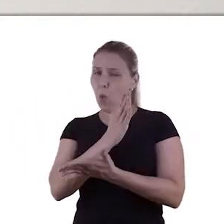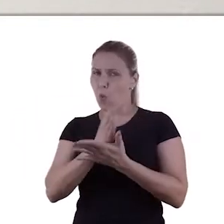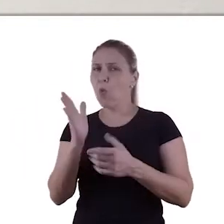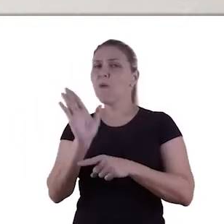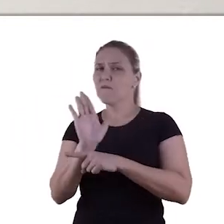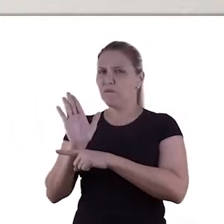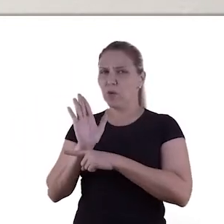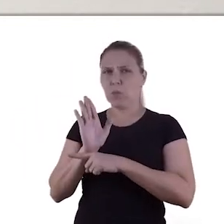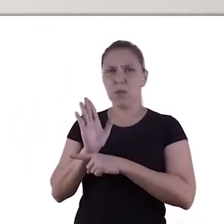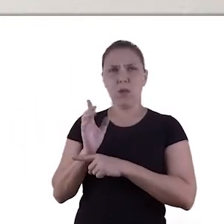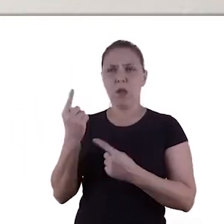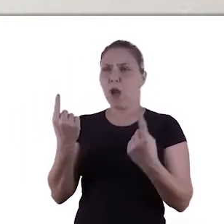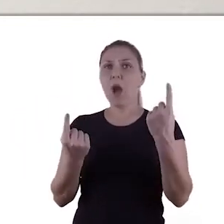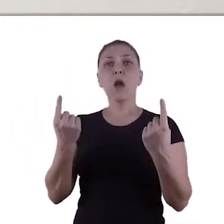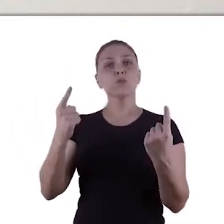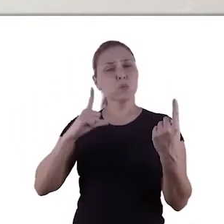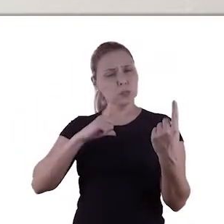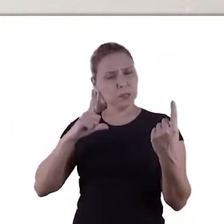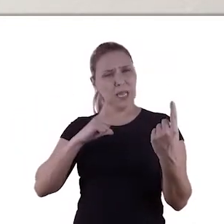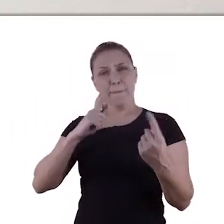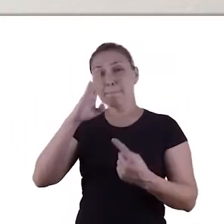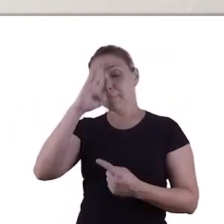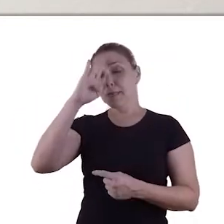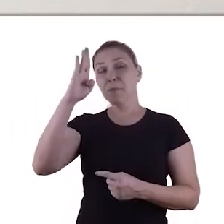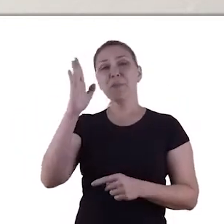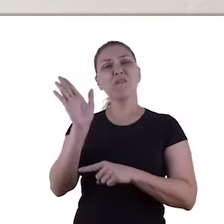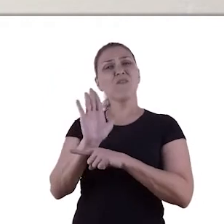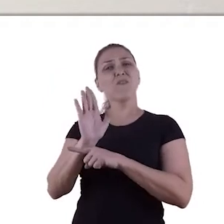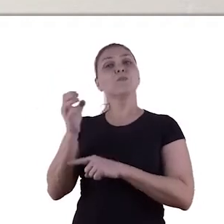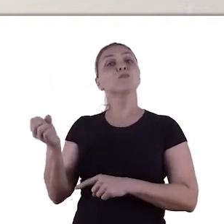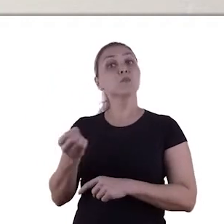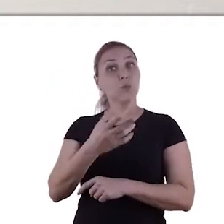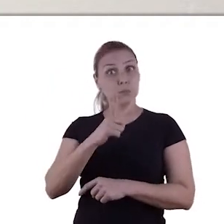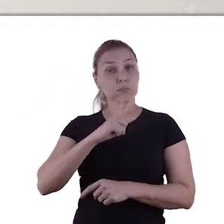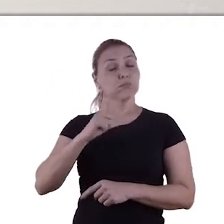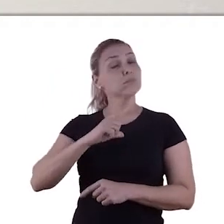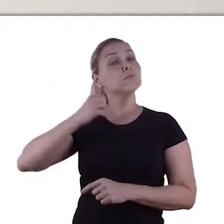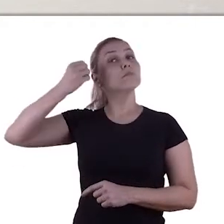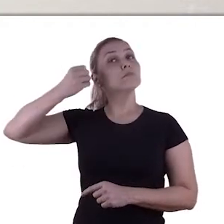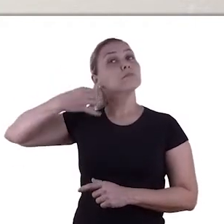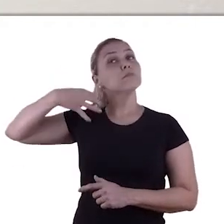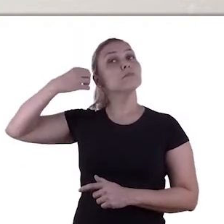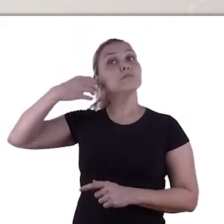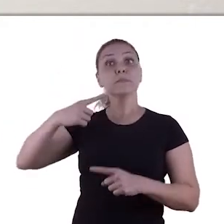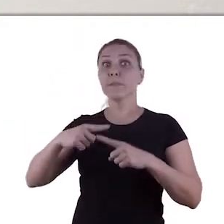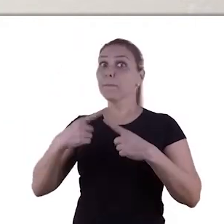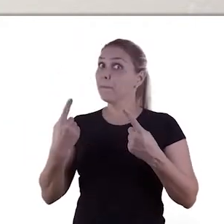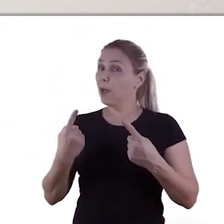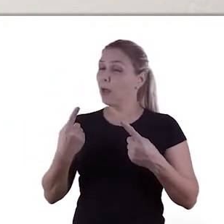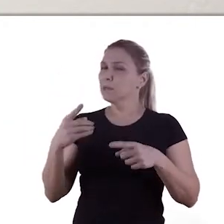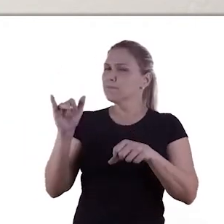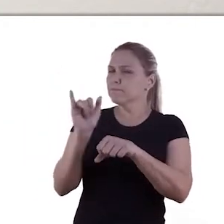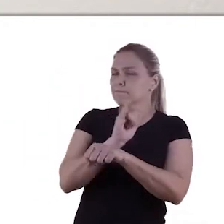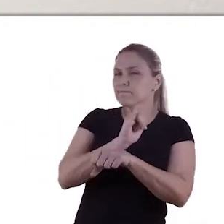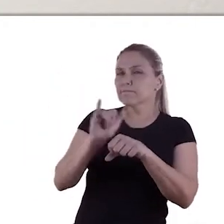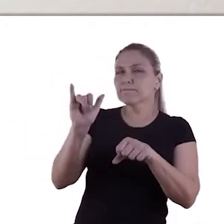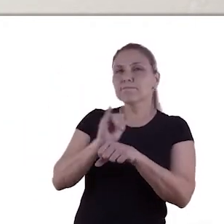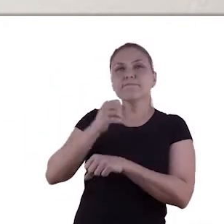alguns filmes, né, principalmente os mais recentes. No entanto, esse recurso